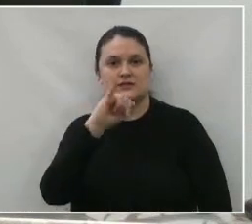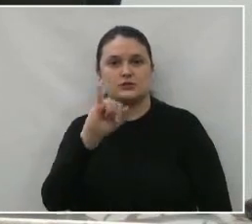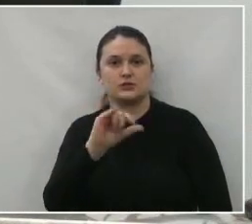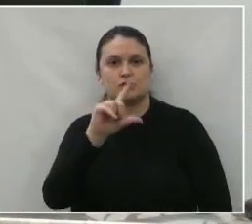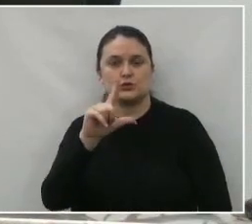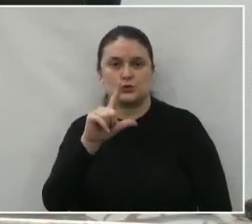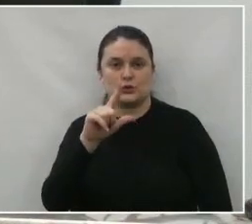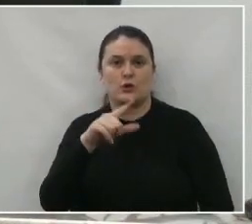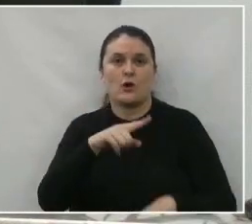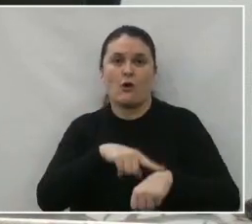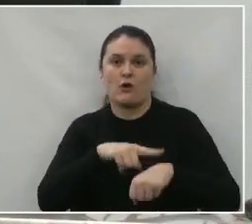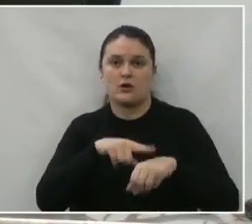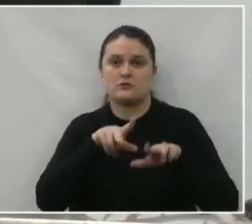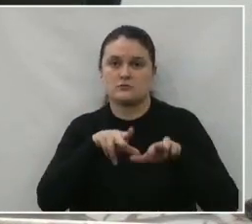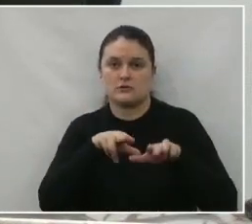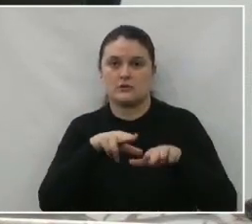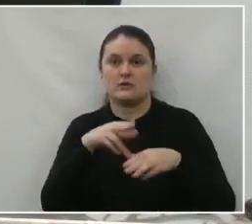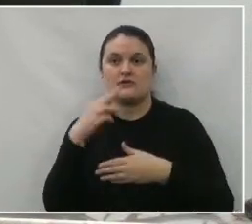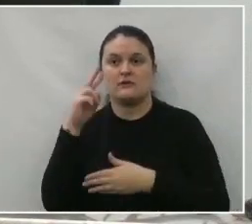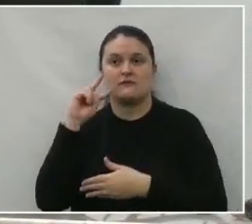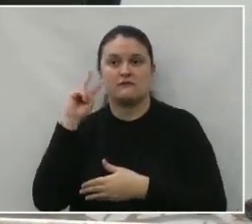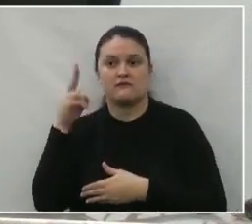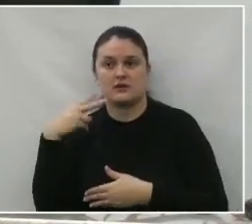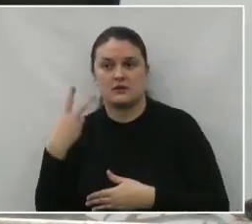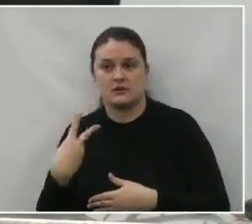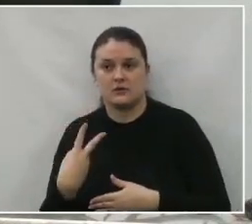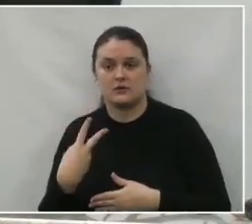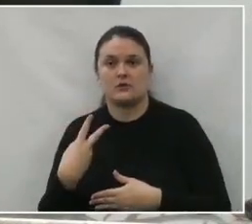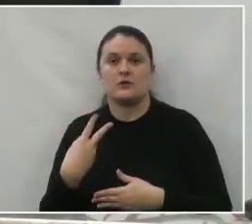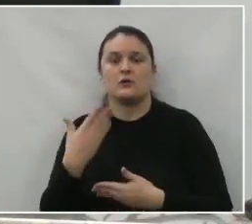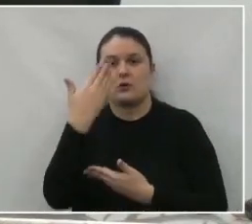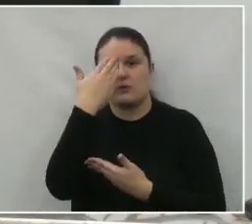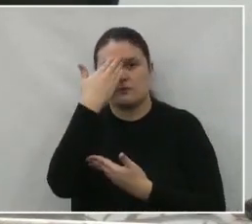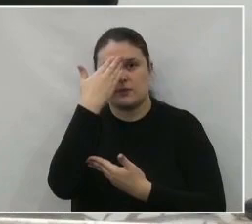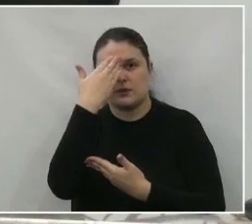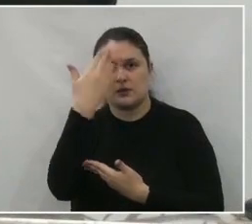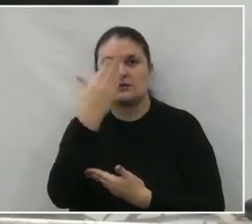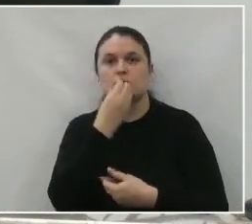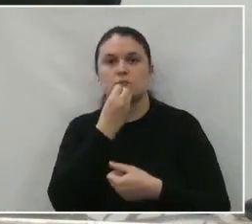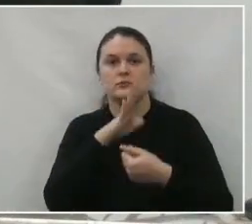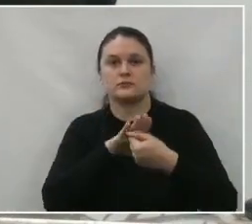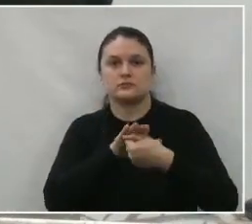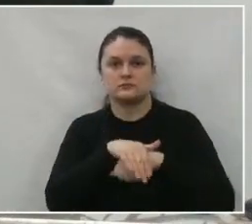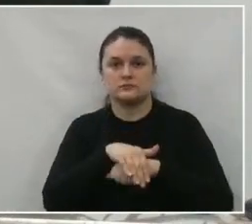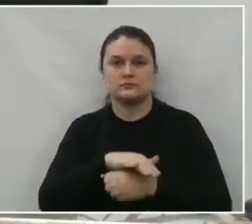em horário regimental. Senhores vereadores e senhoras vereadoras, obrigado e boa noite.